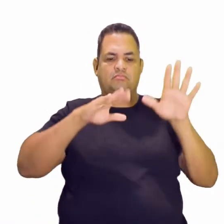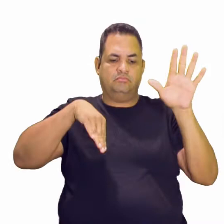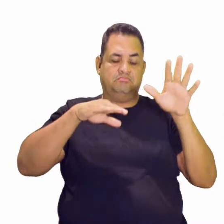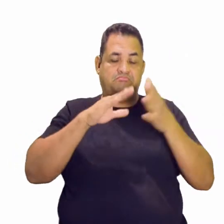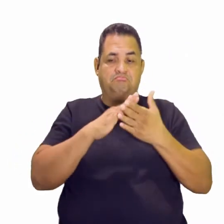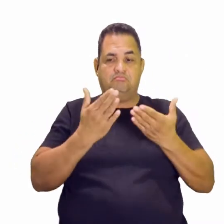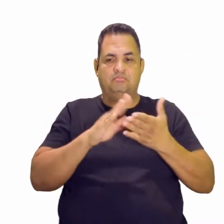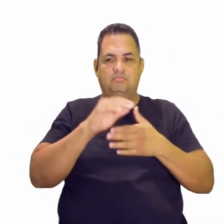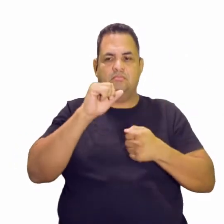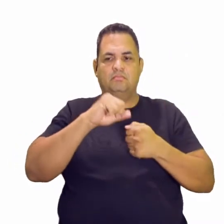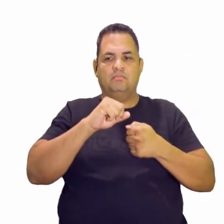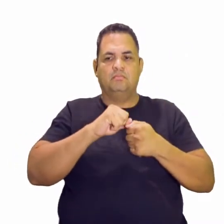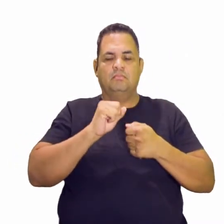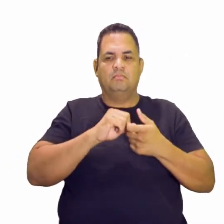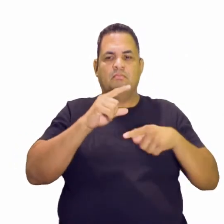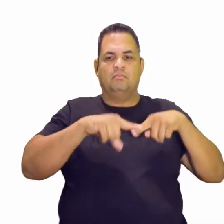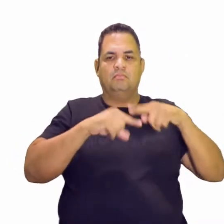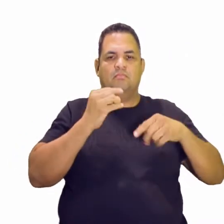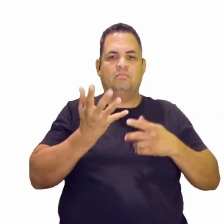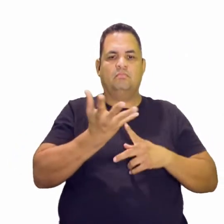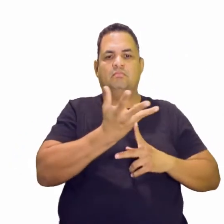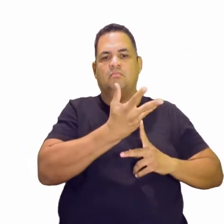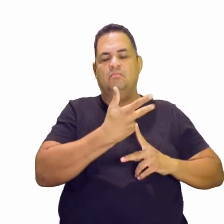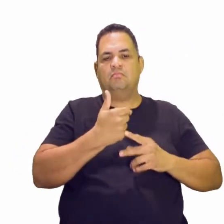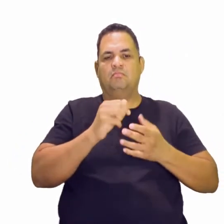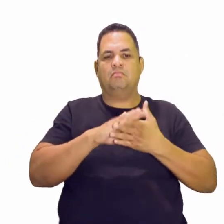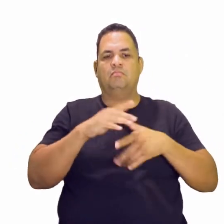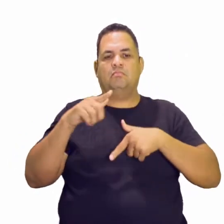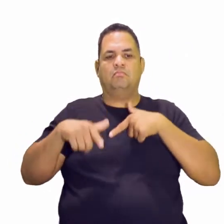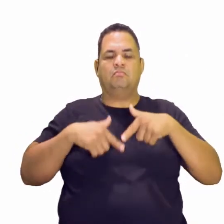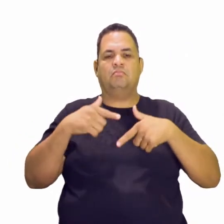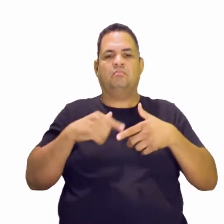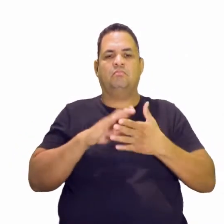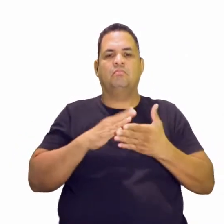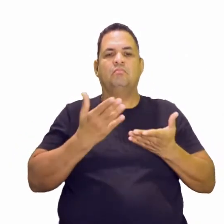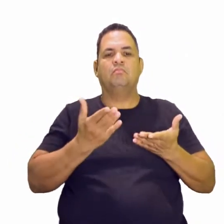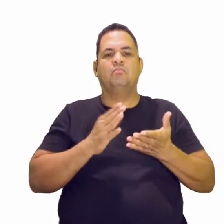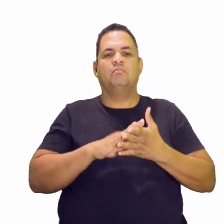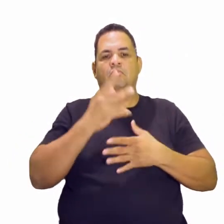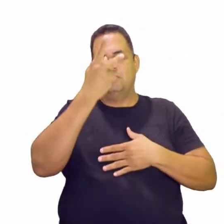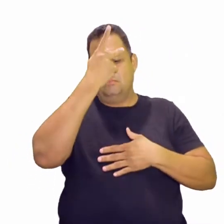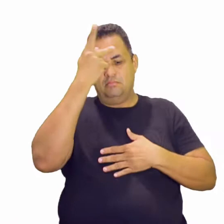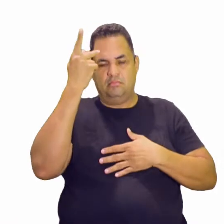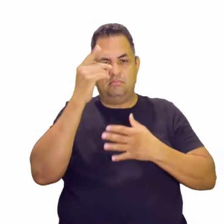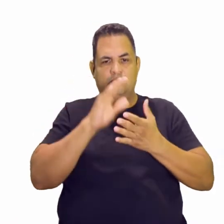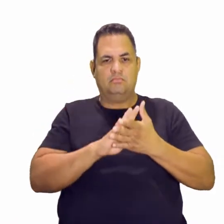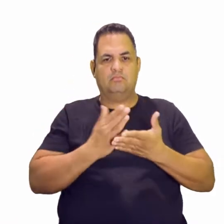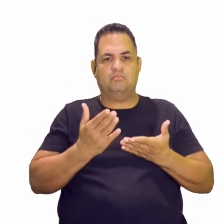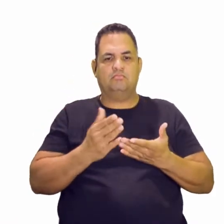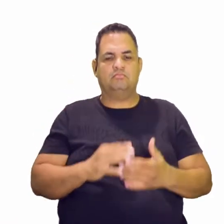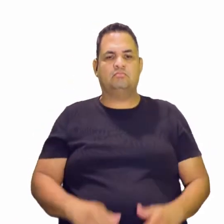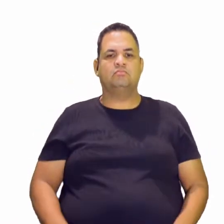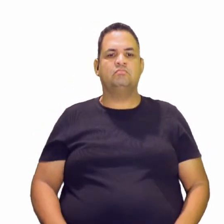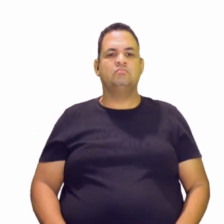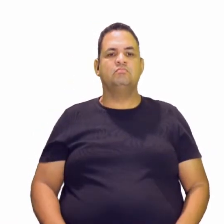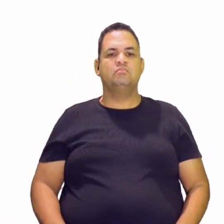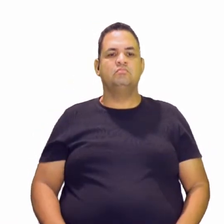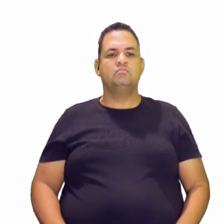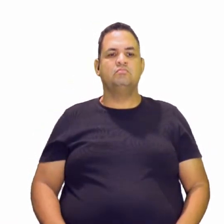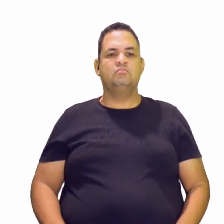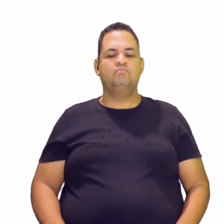Então, é feito esses artesanatos produzidos e as pessoas que fazem são considerados